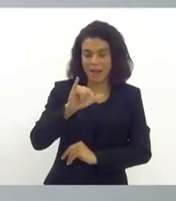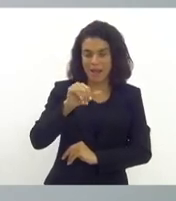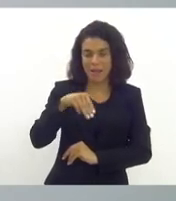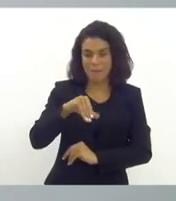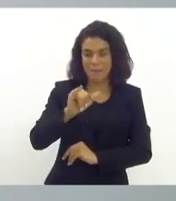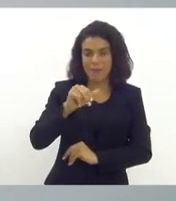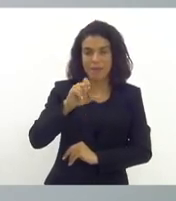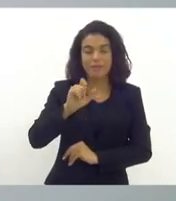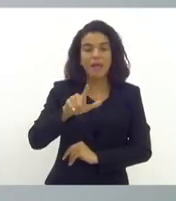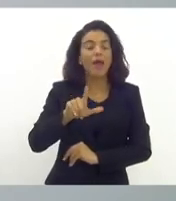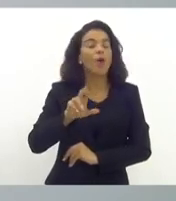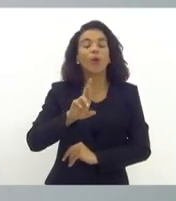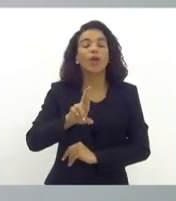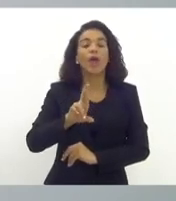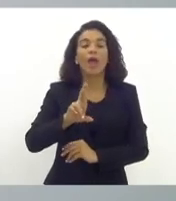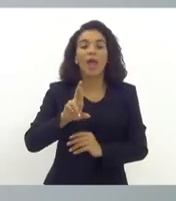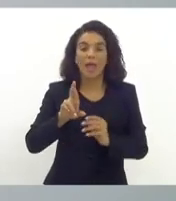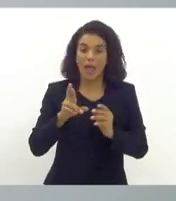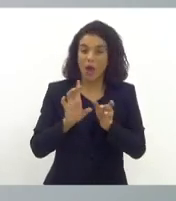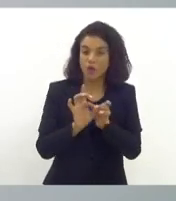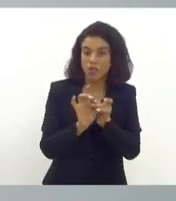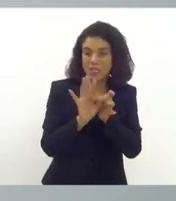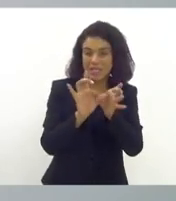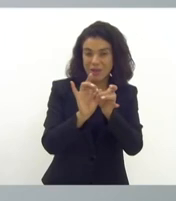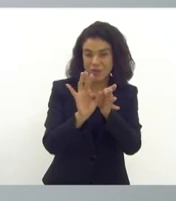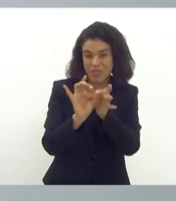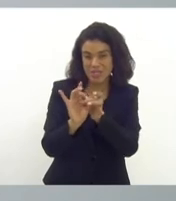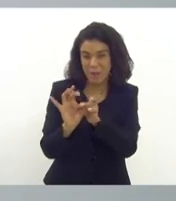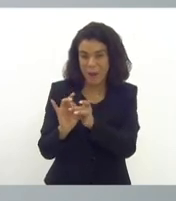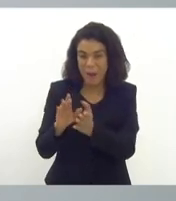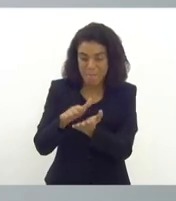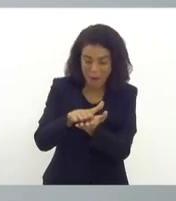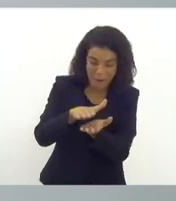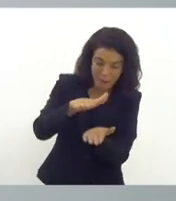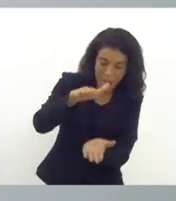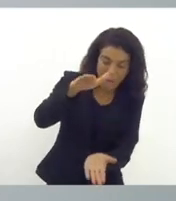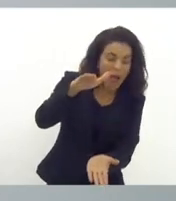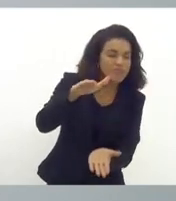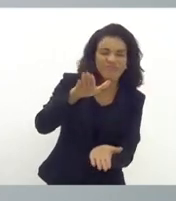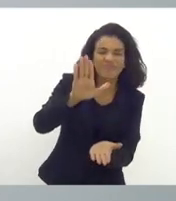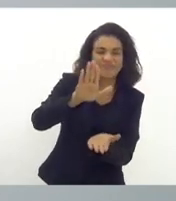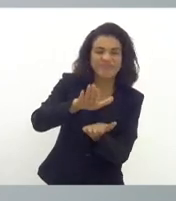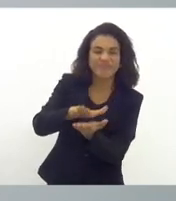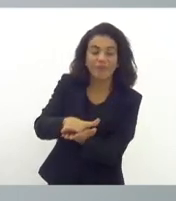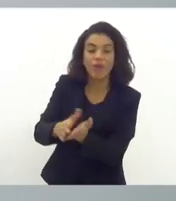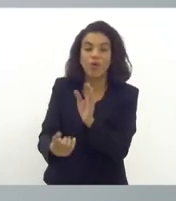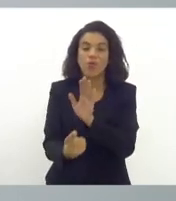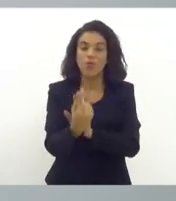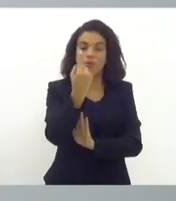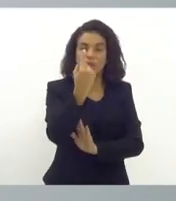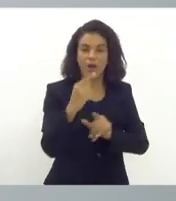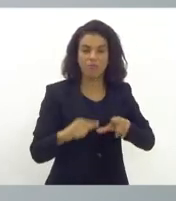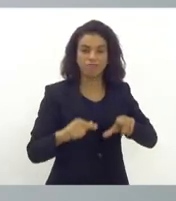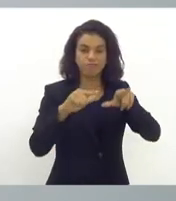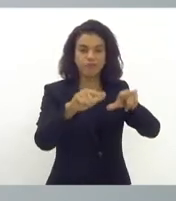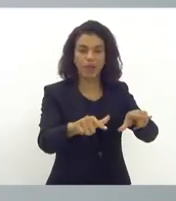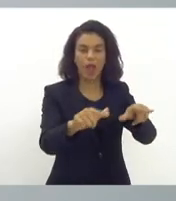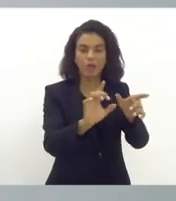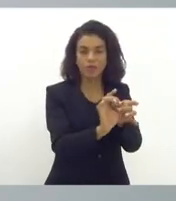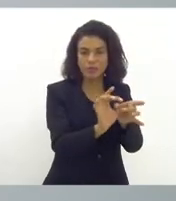em uma única autorização essa foi um Facil pessoa que a Rio torrent já vem fazendo ao longo dos anos e